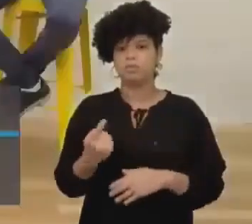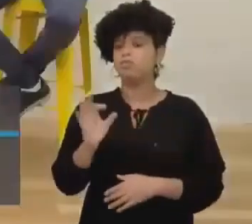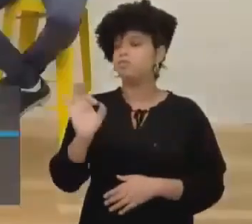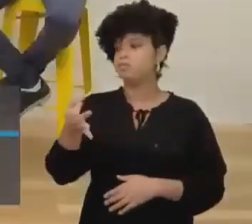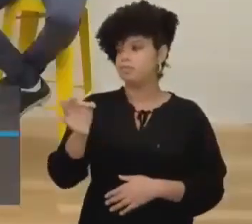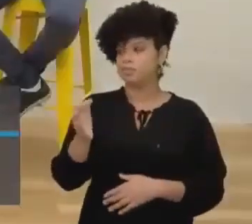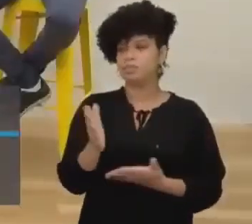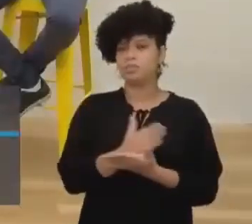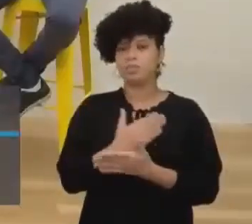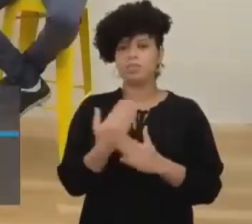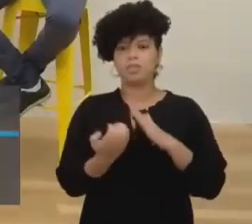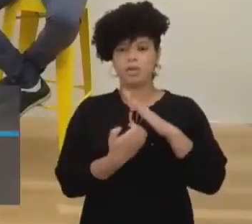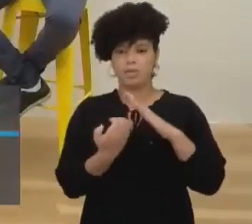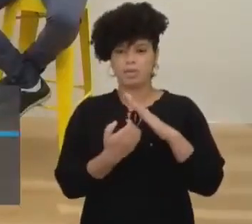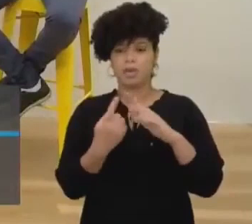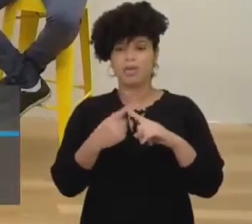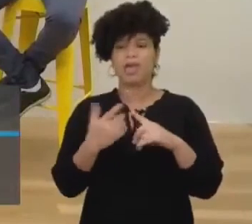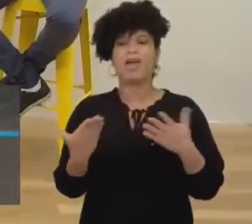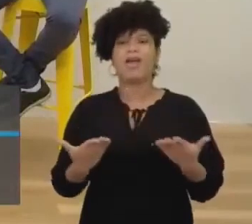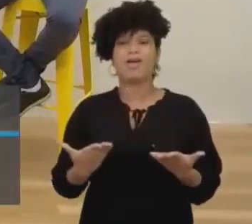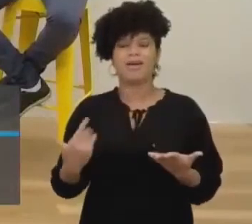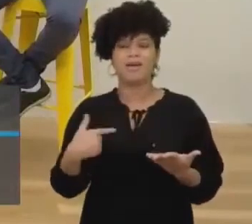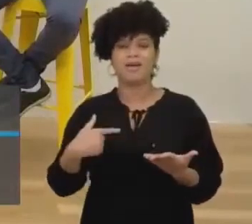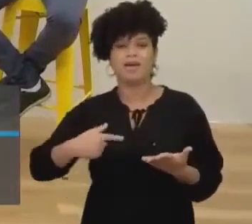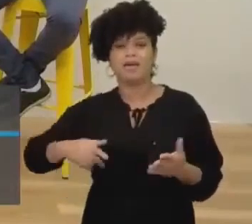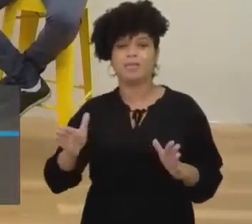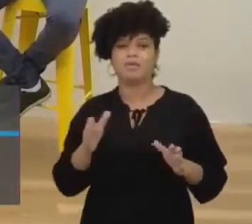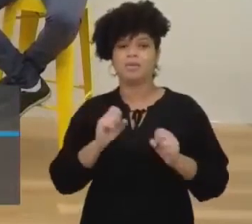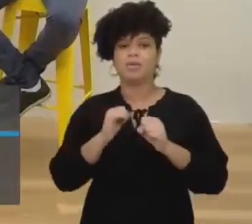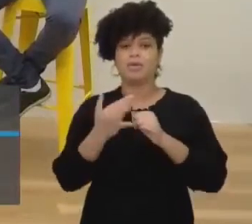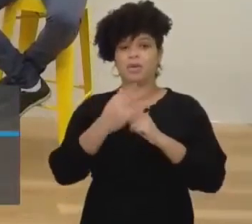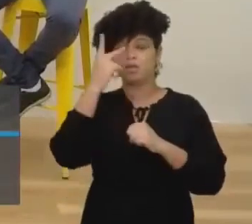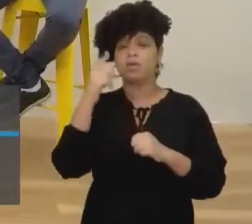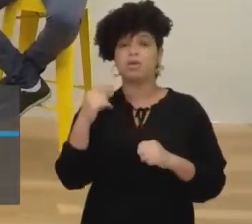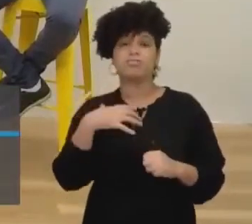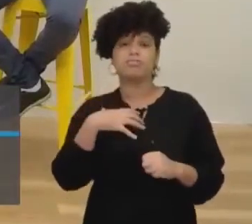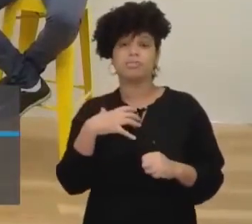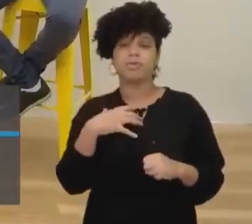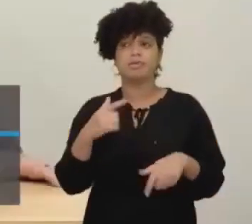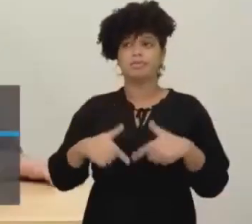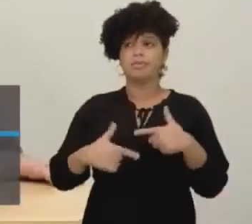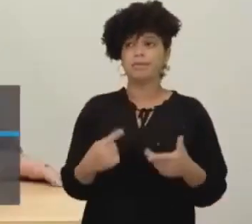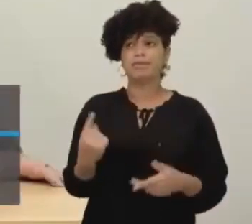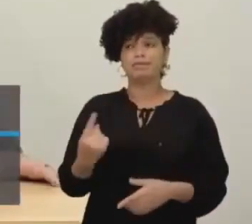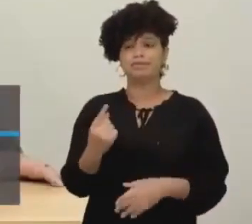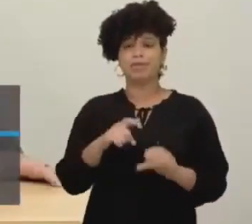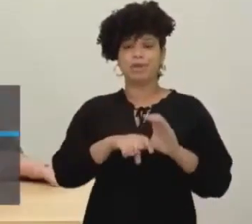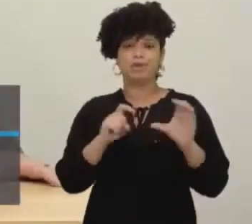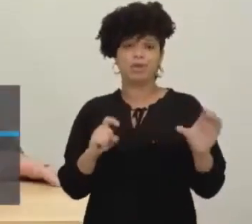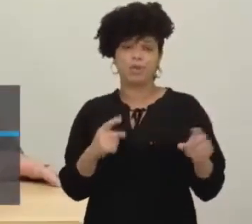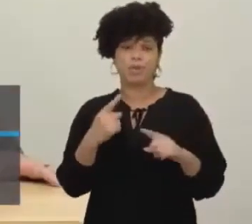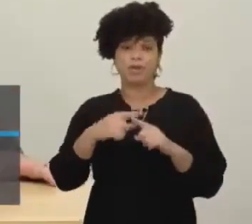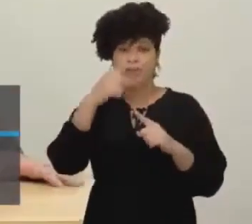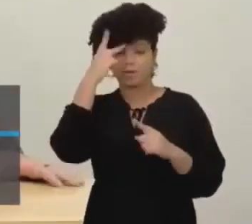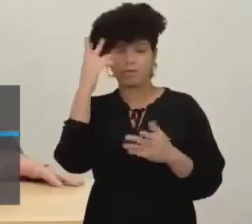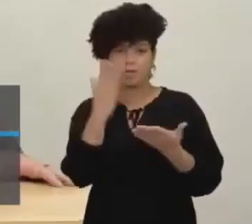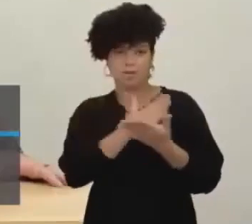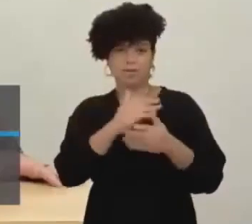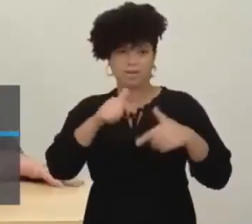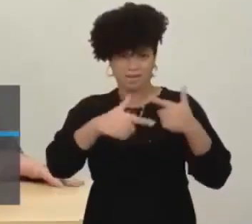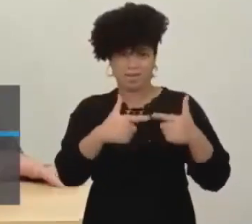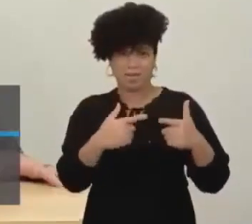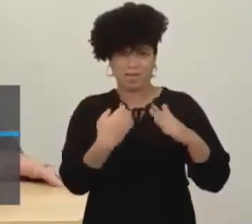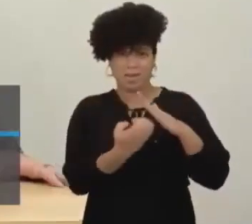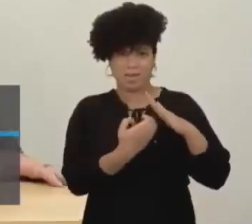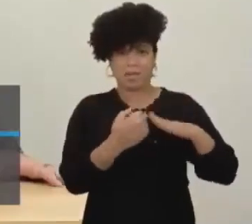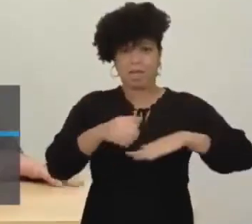é porque na realidade a pandemia fez com que as pessoas muitos que perderam empregos tem aí um